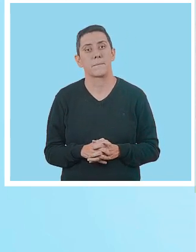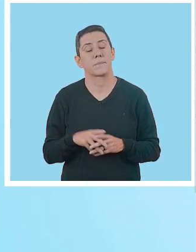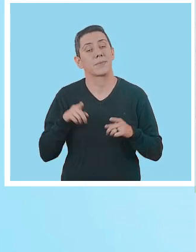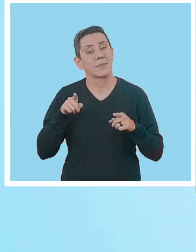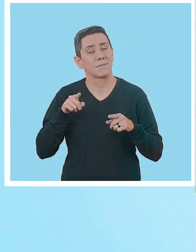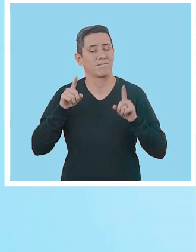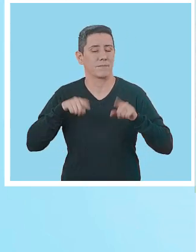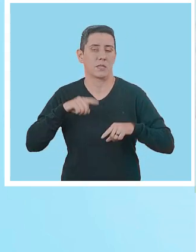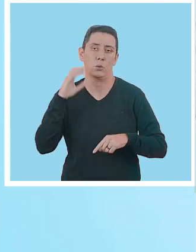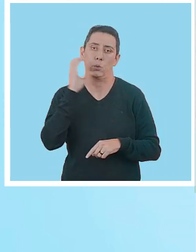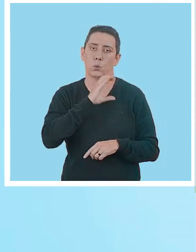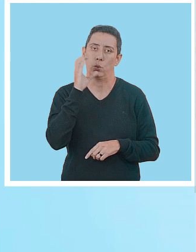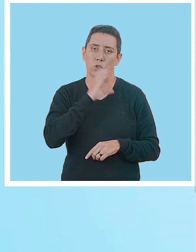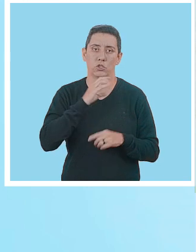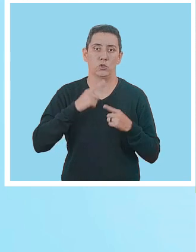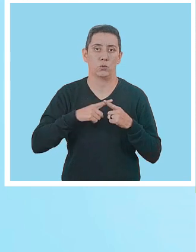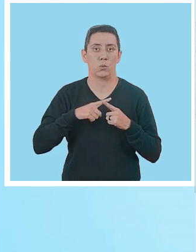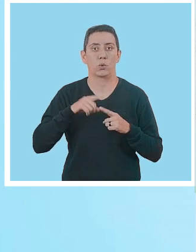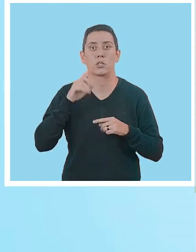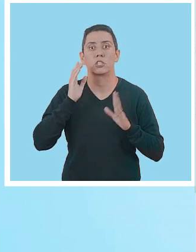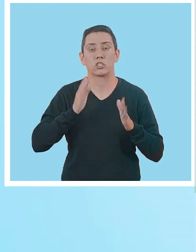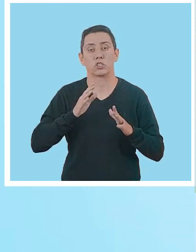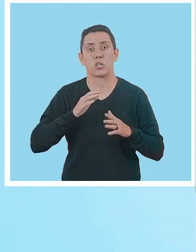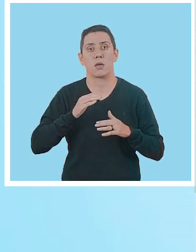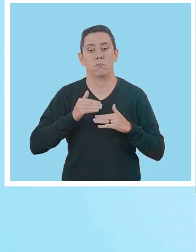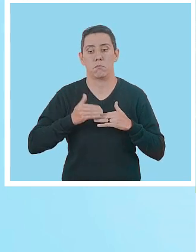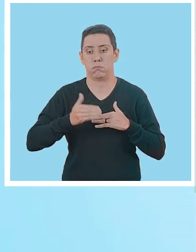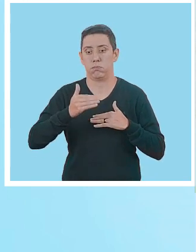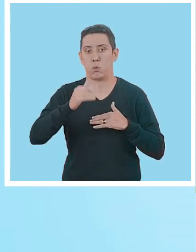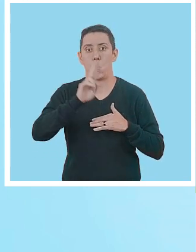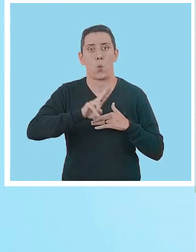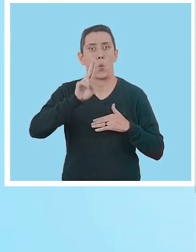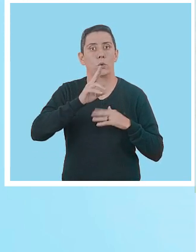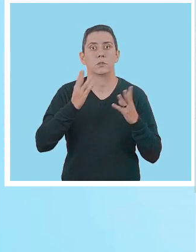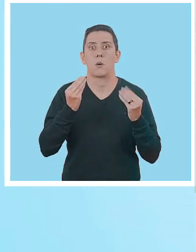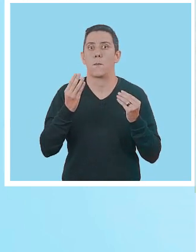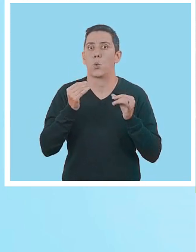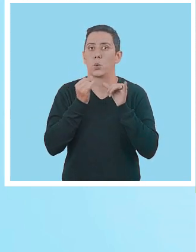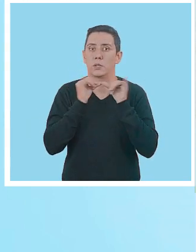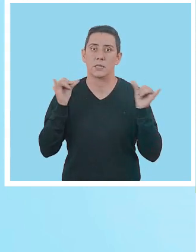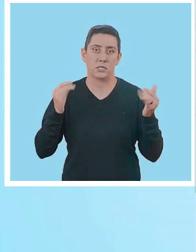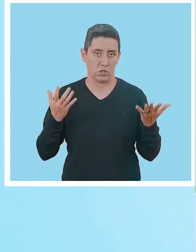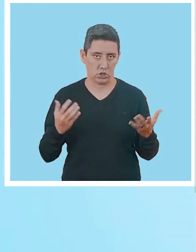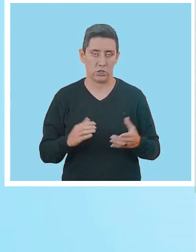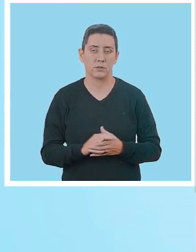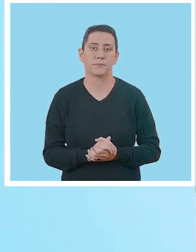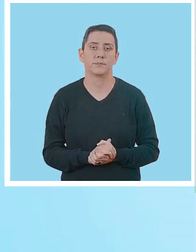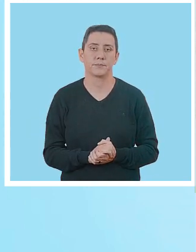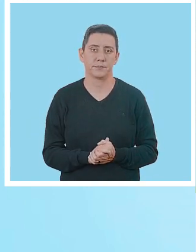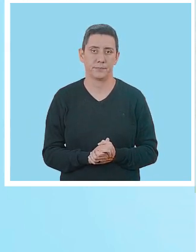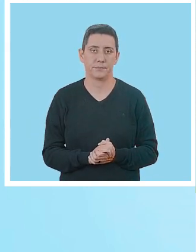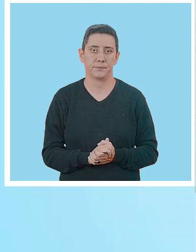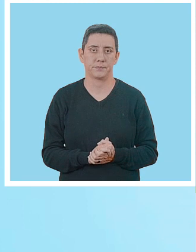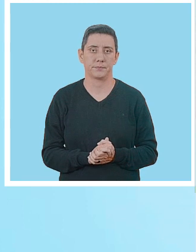urgente né porque o consumo de energia ele só vai aumentar nos próximos anos E aí